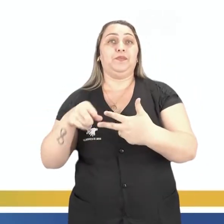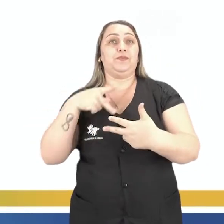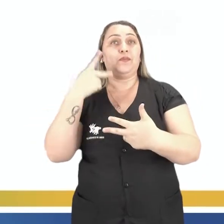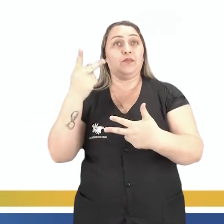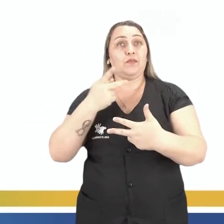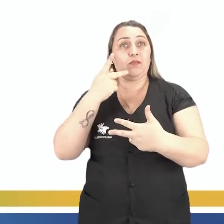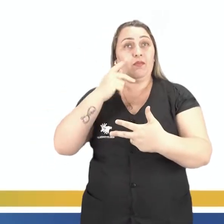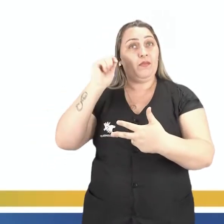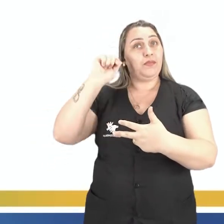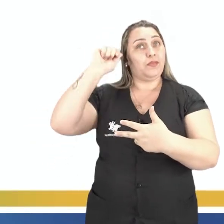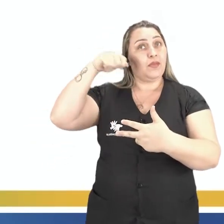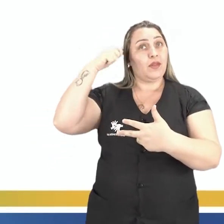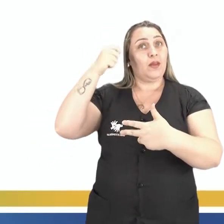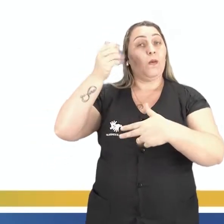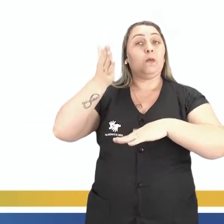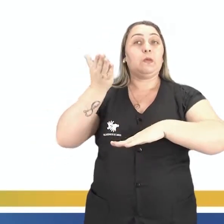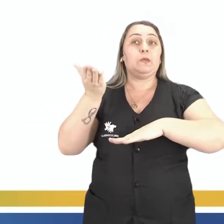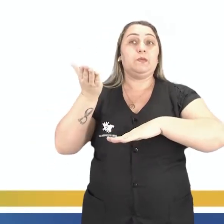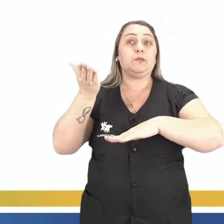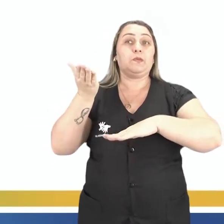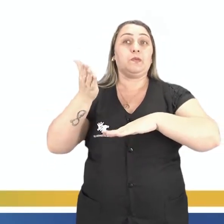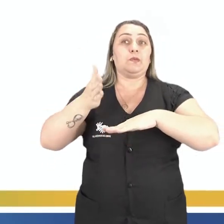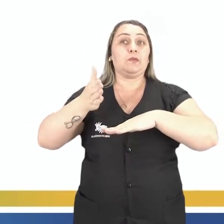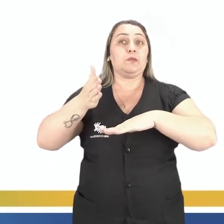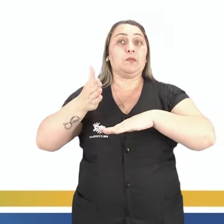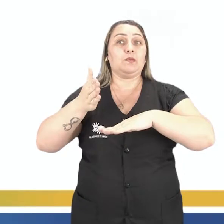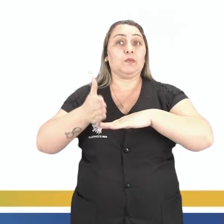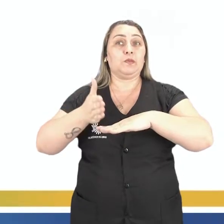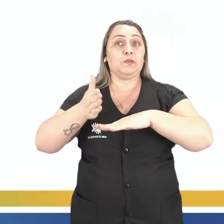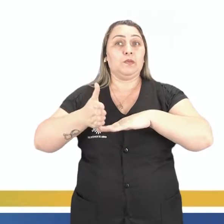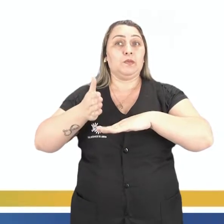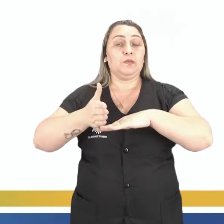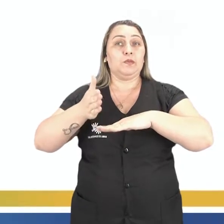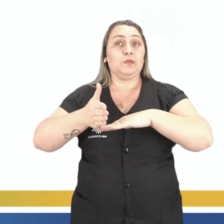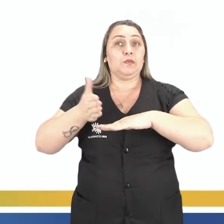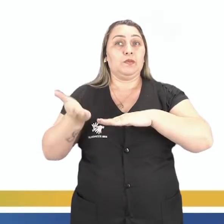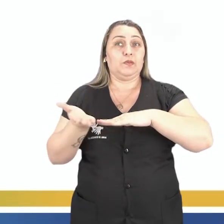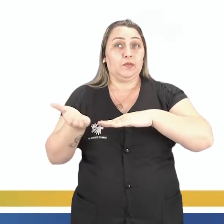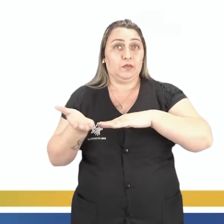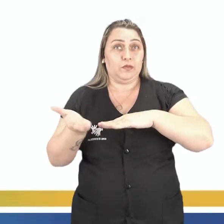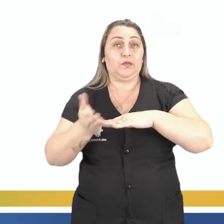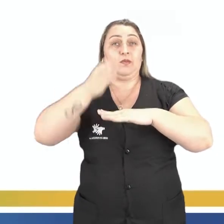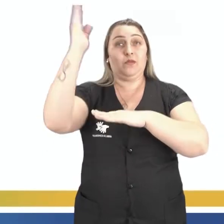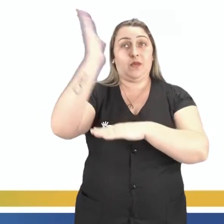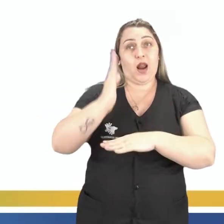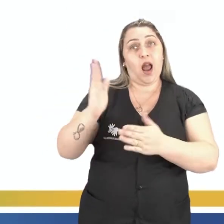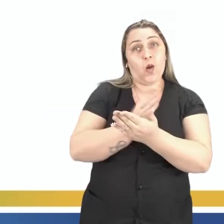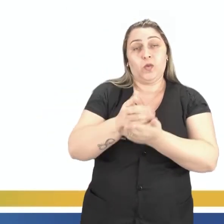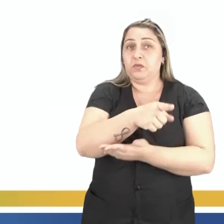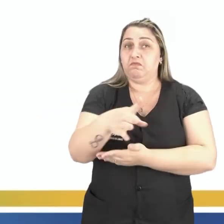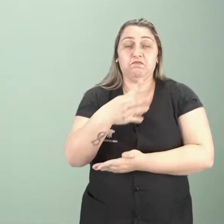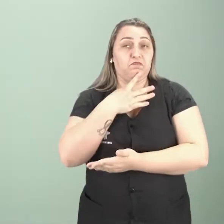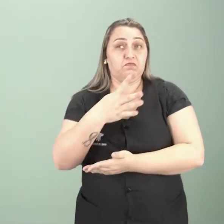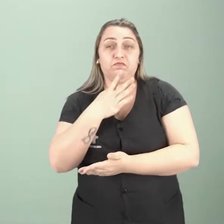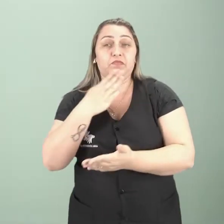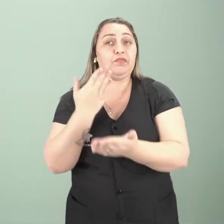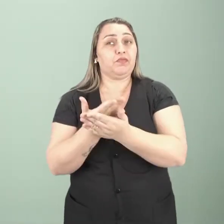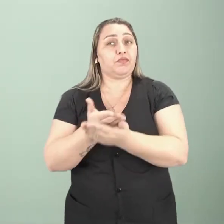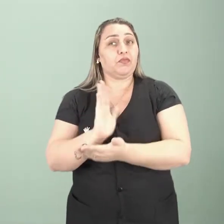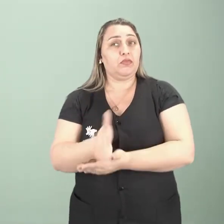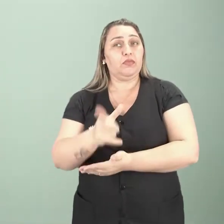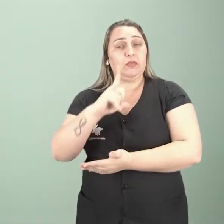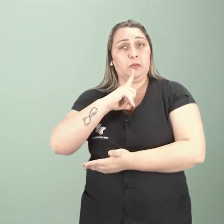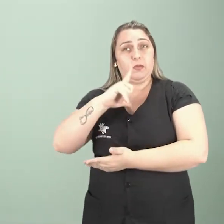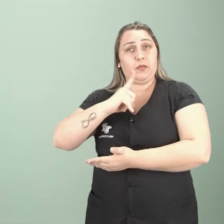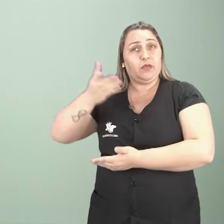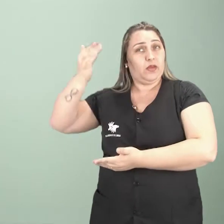falar sobre os artistas contemporâneos brasileiros. Alguns que vocês ainda não conheceram naquelas aulas que nós já